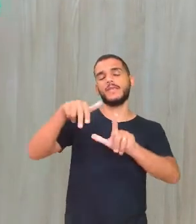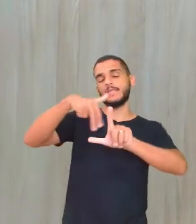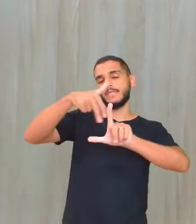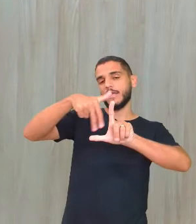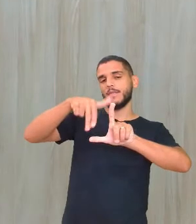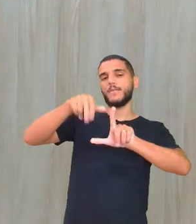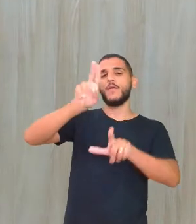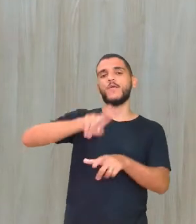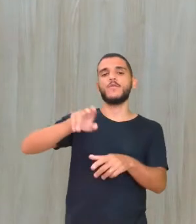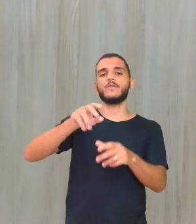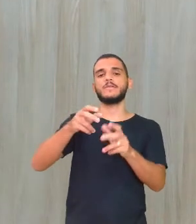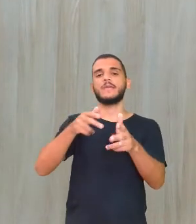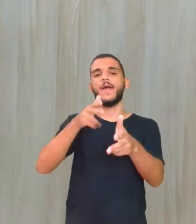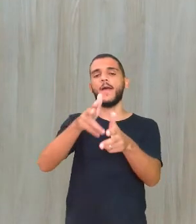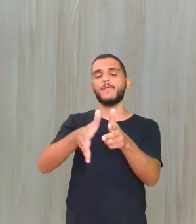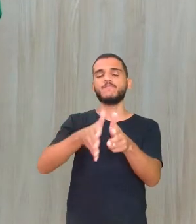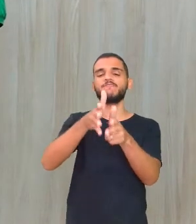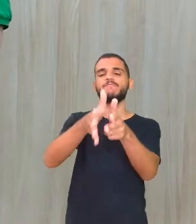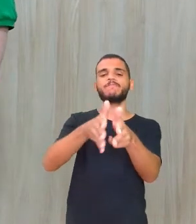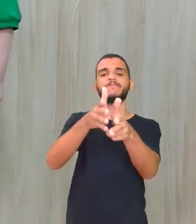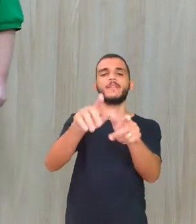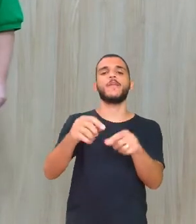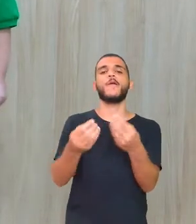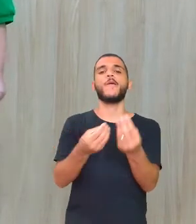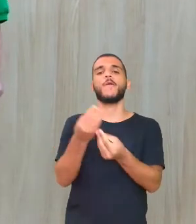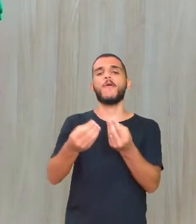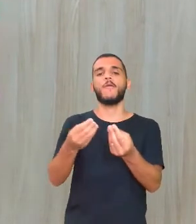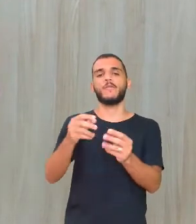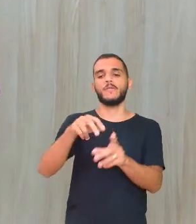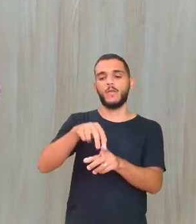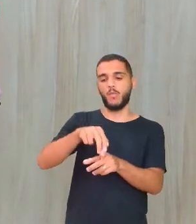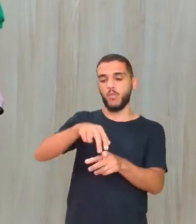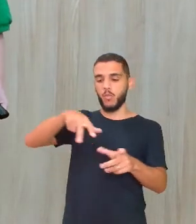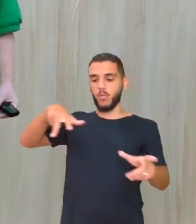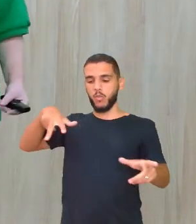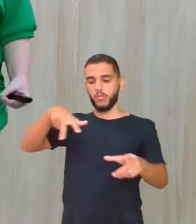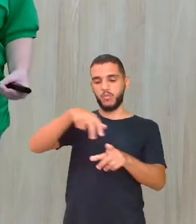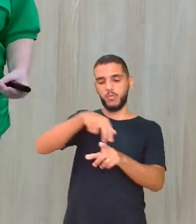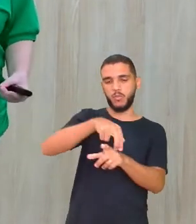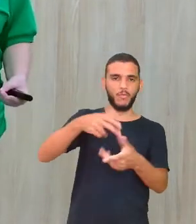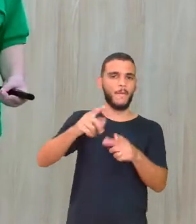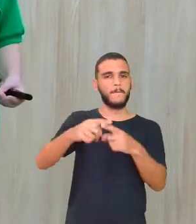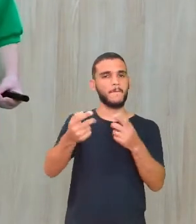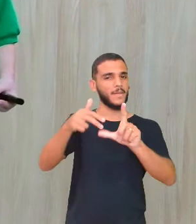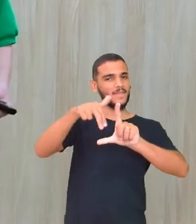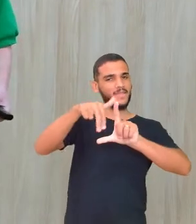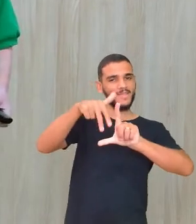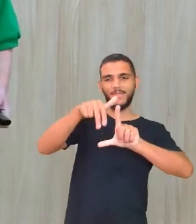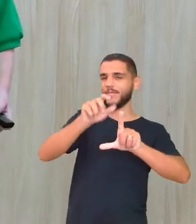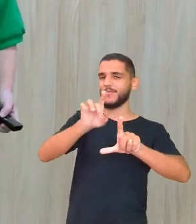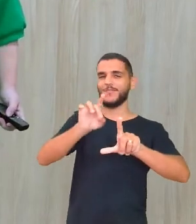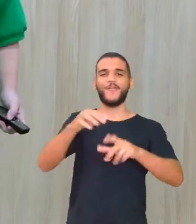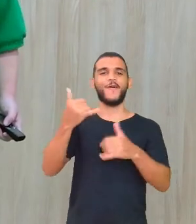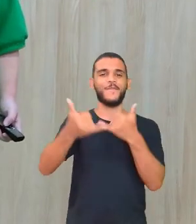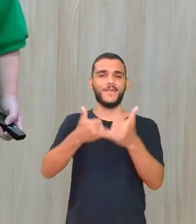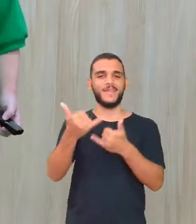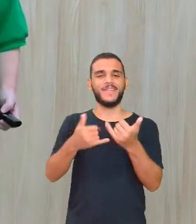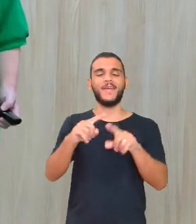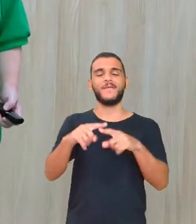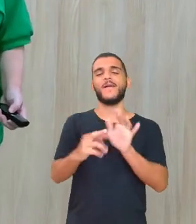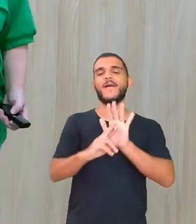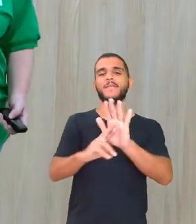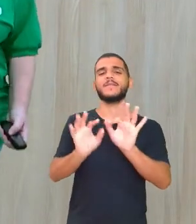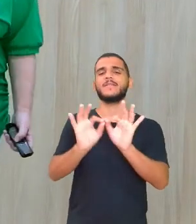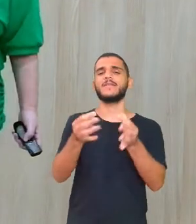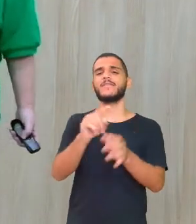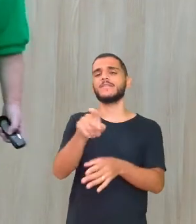associação com as pernas. Então, isso eu acho que é a representação mais simples de